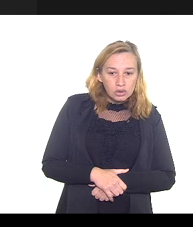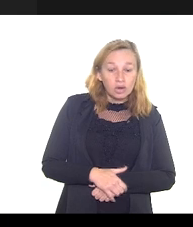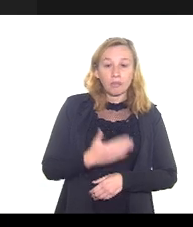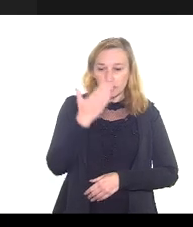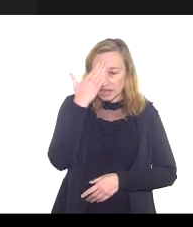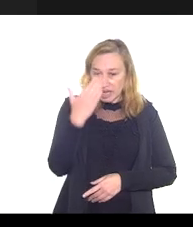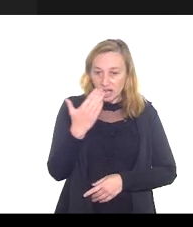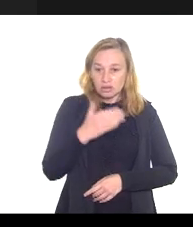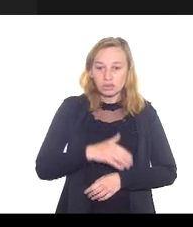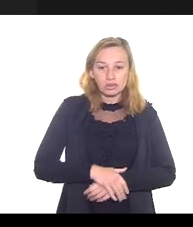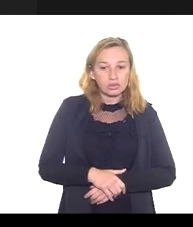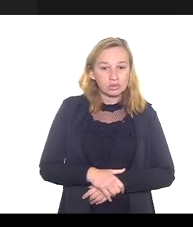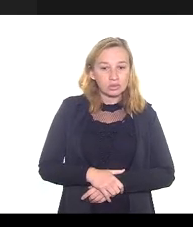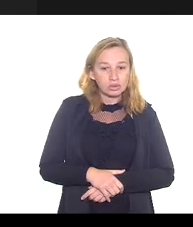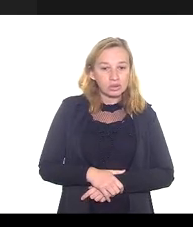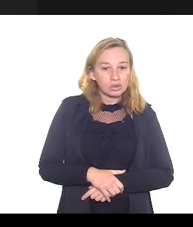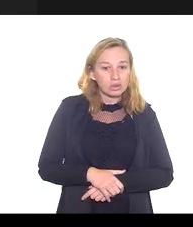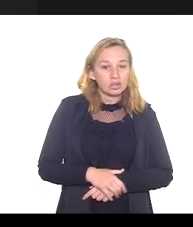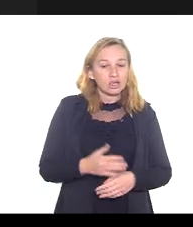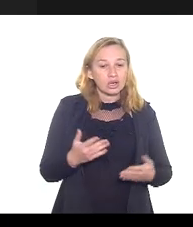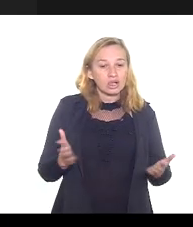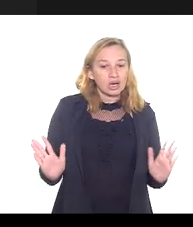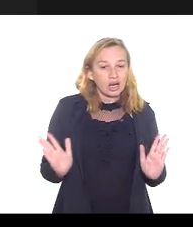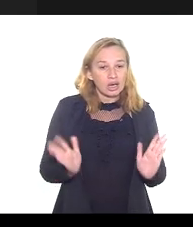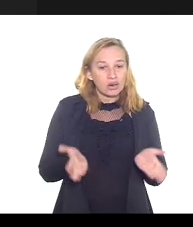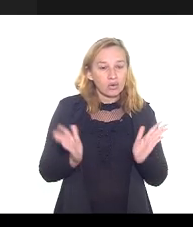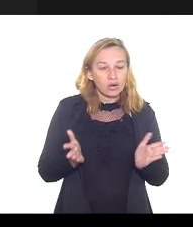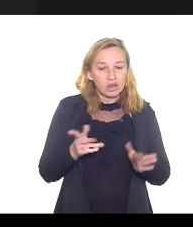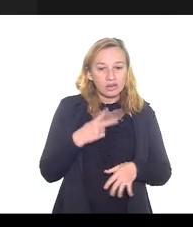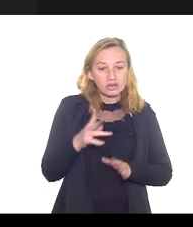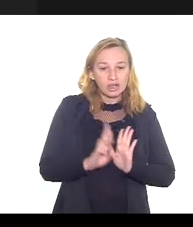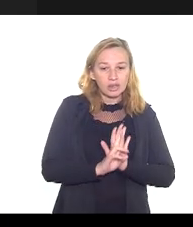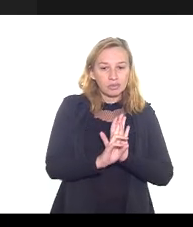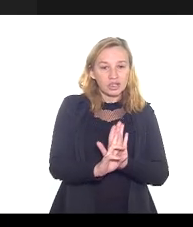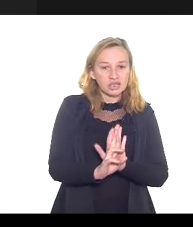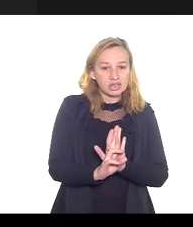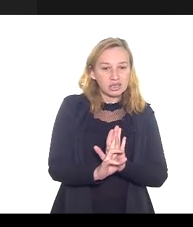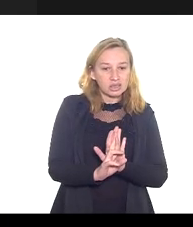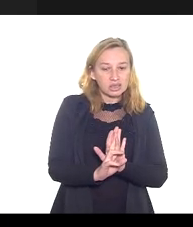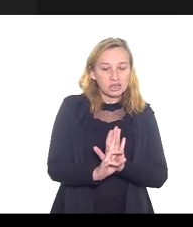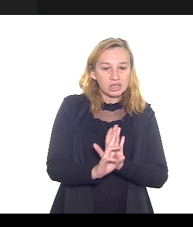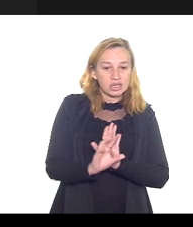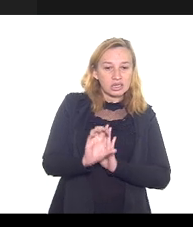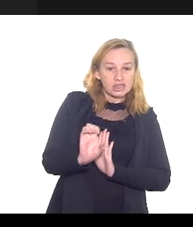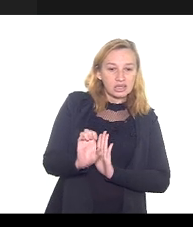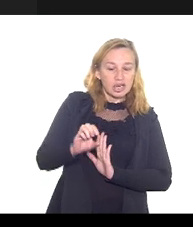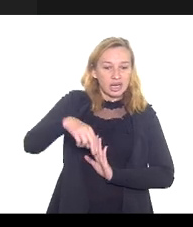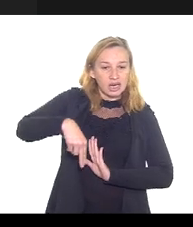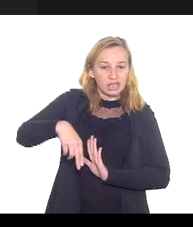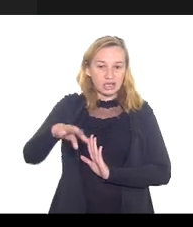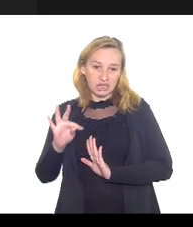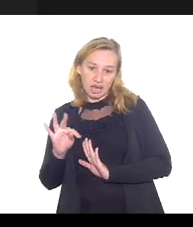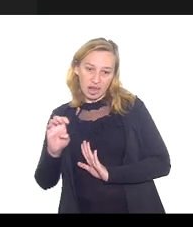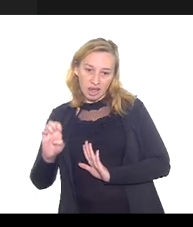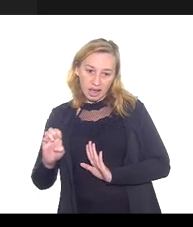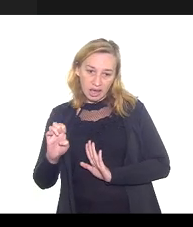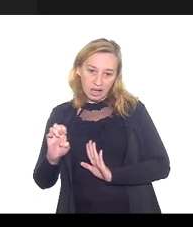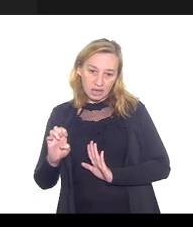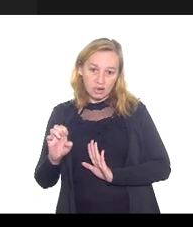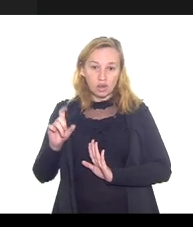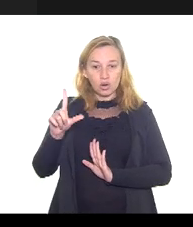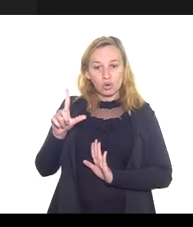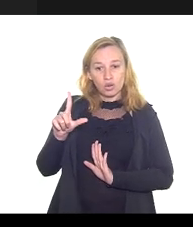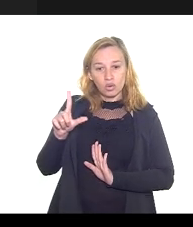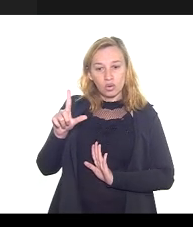Obrigado. Passo a palavra agora para a representante do CNTE, a Odisseia